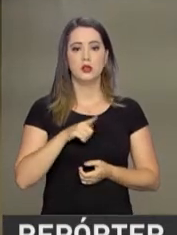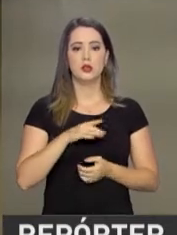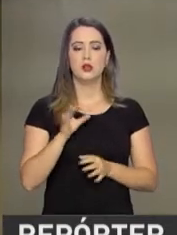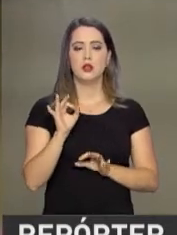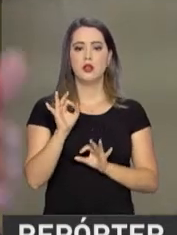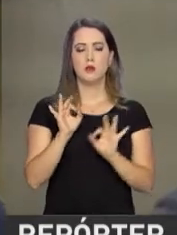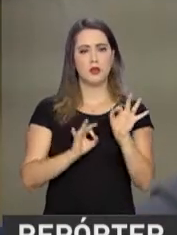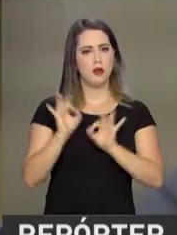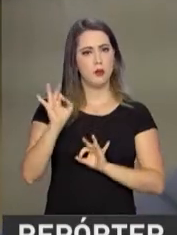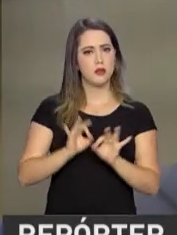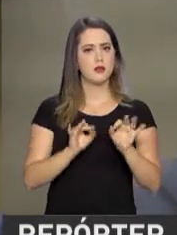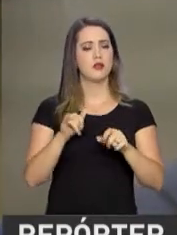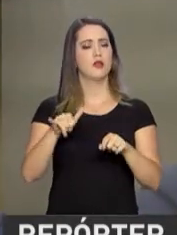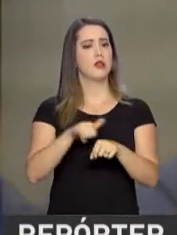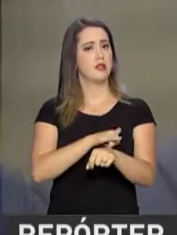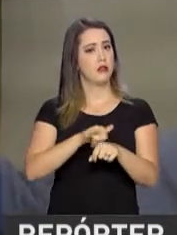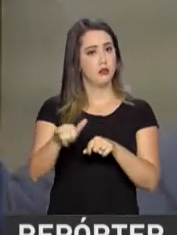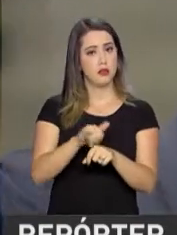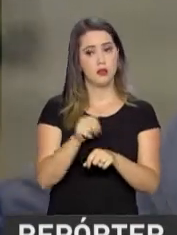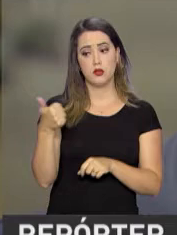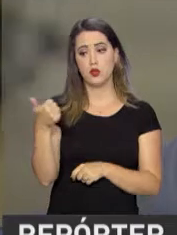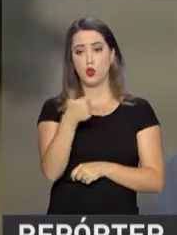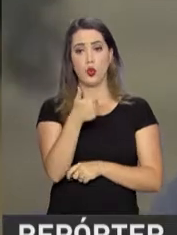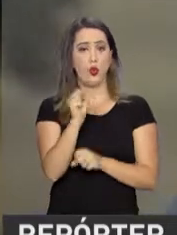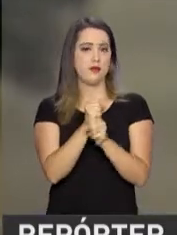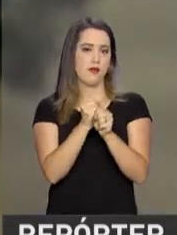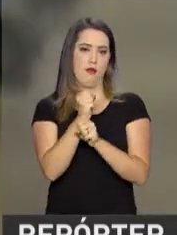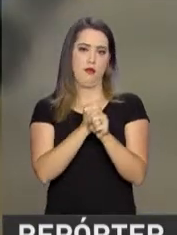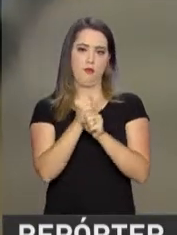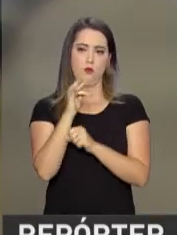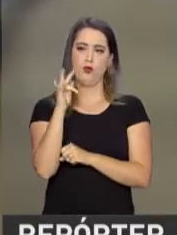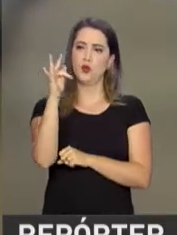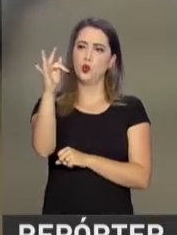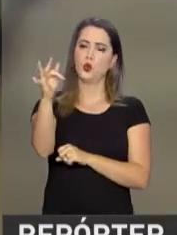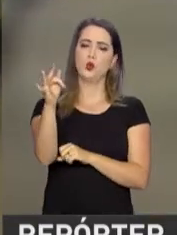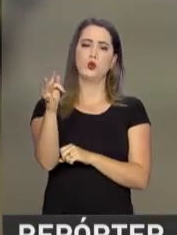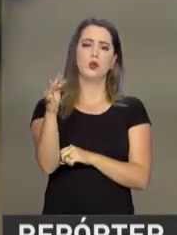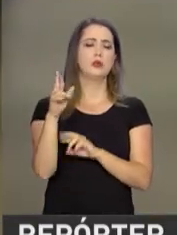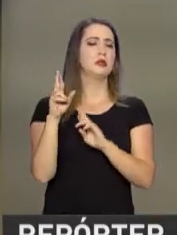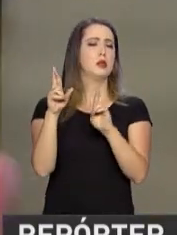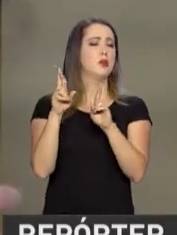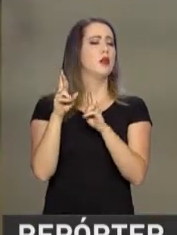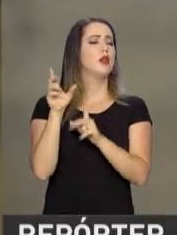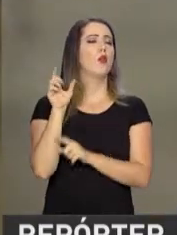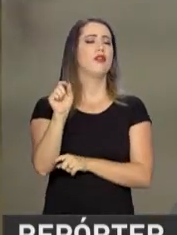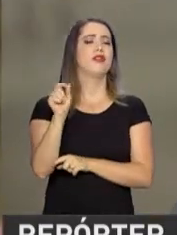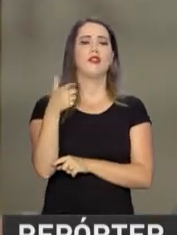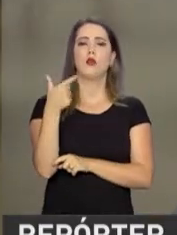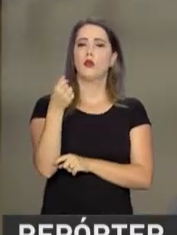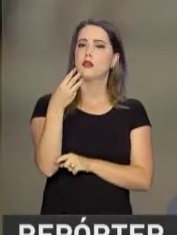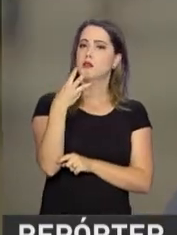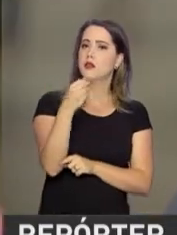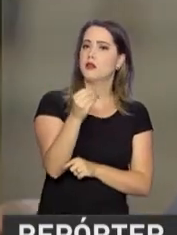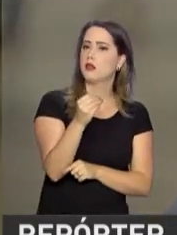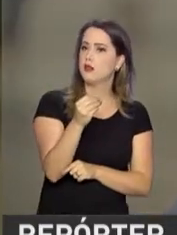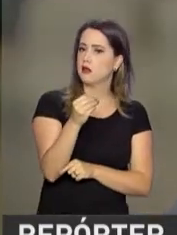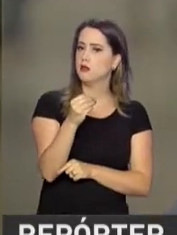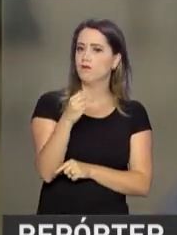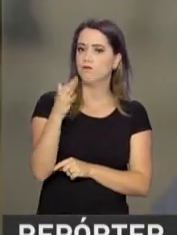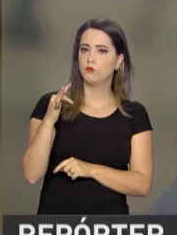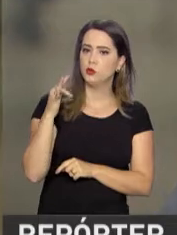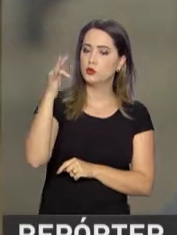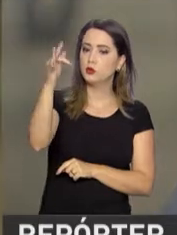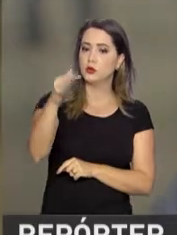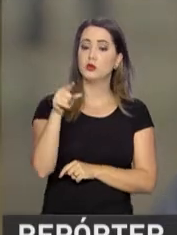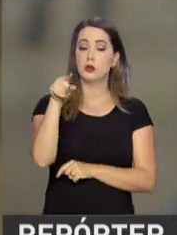busca traçar um consenso já o país que nós queremos ter em 2030 então é muito importante que a população ela participe